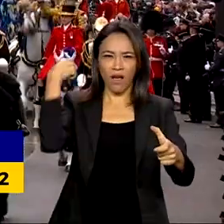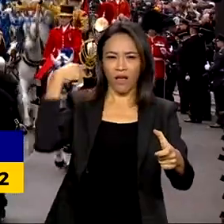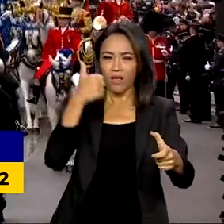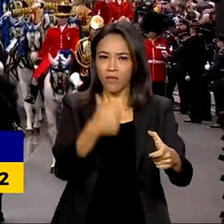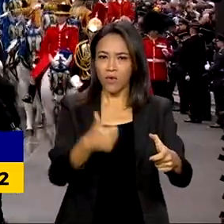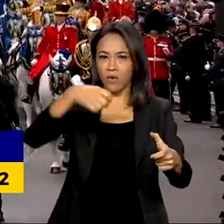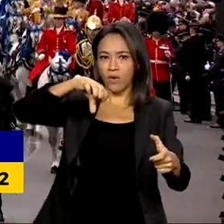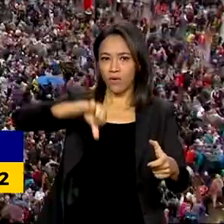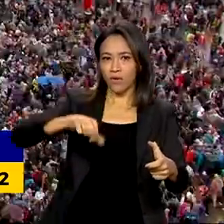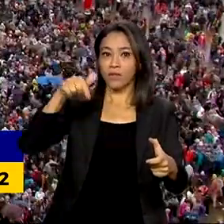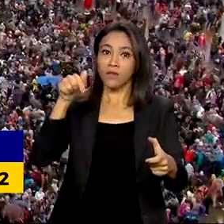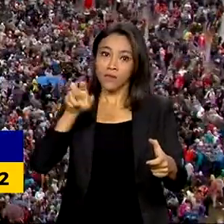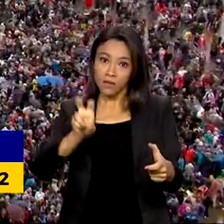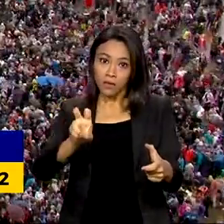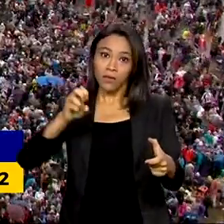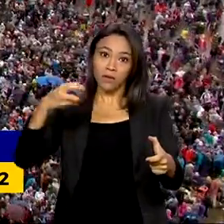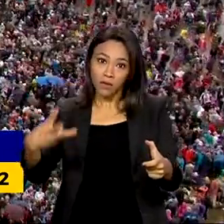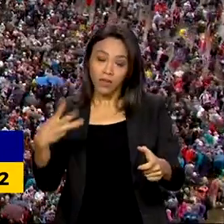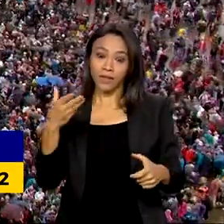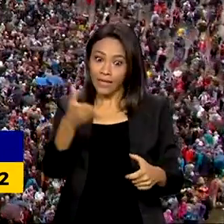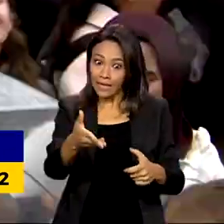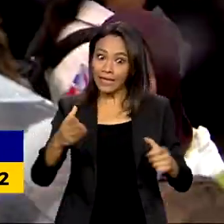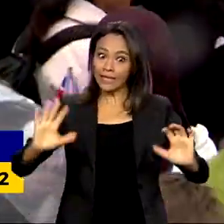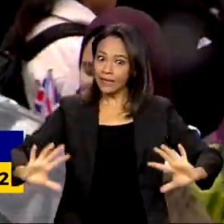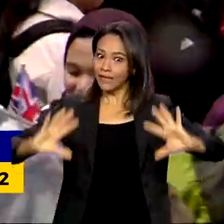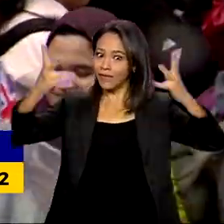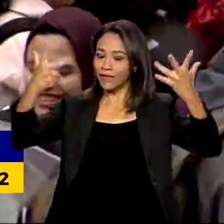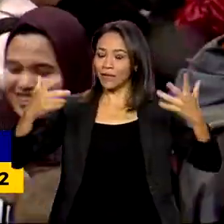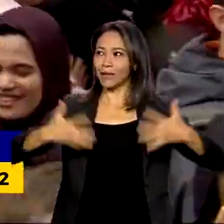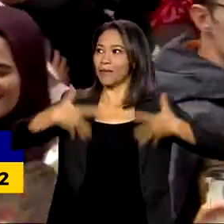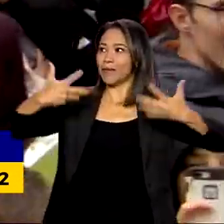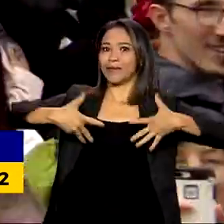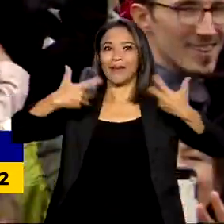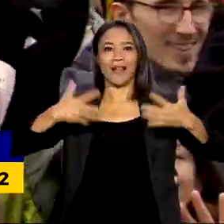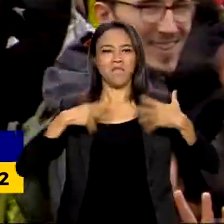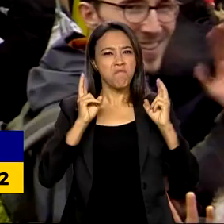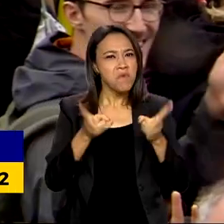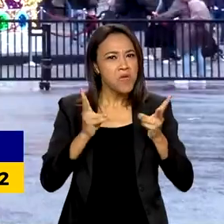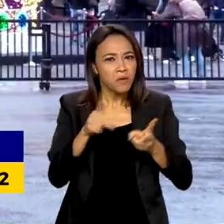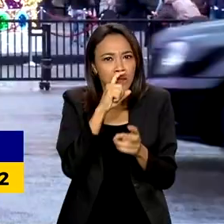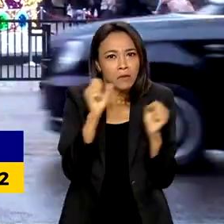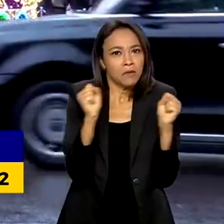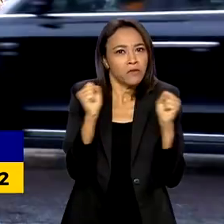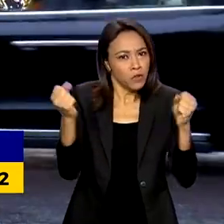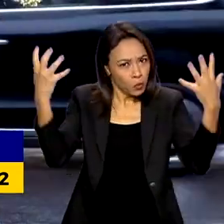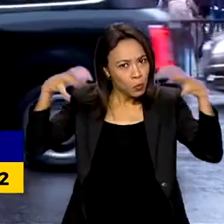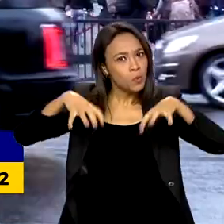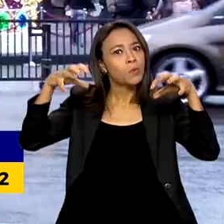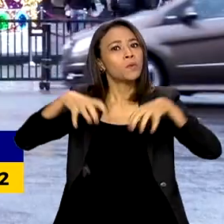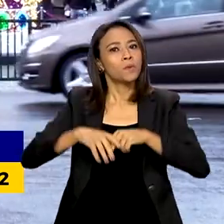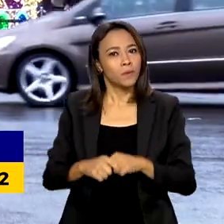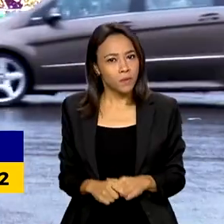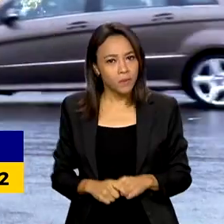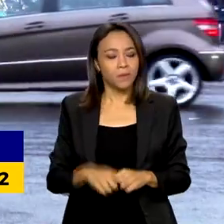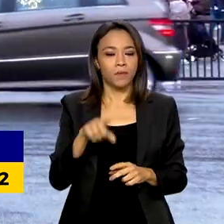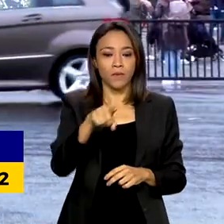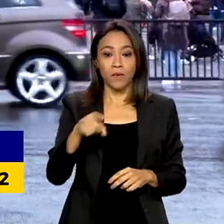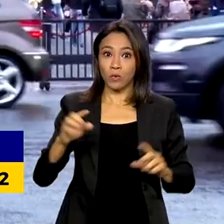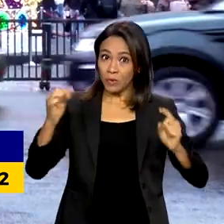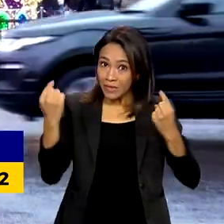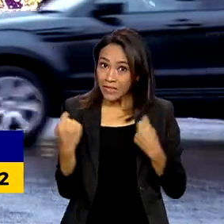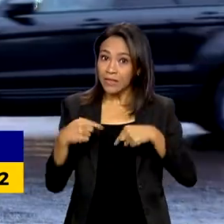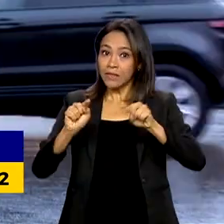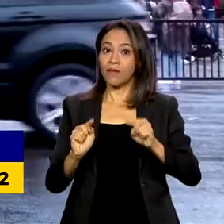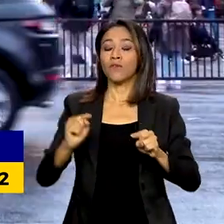1953 e o evento empolgou o público mesmo com frio e chuva o desafio do novo Rei é